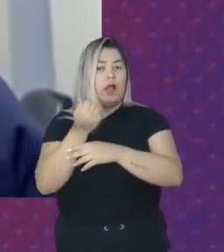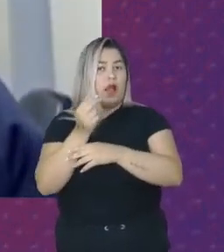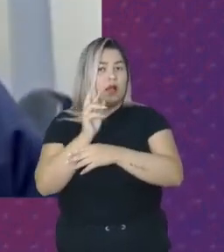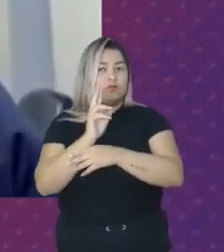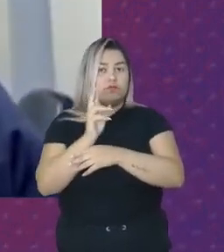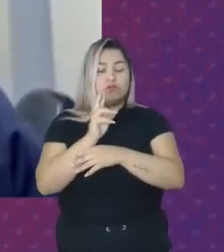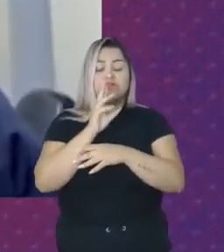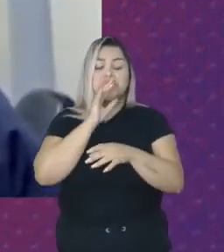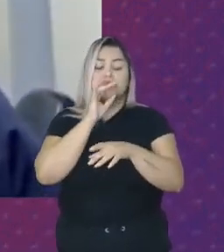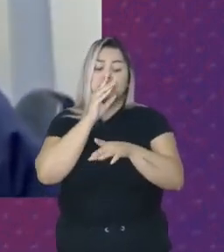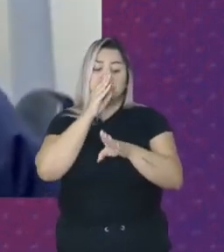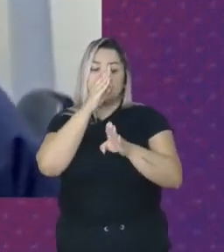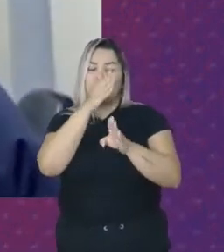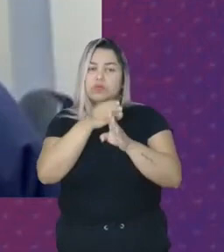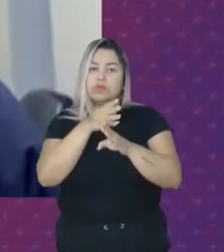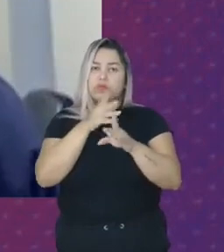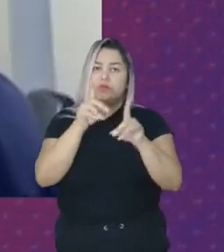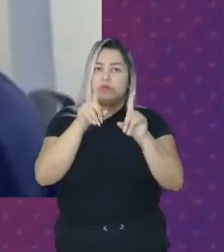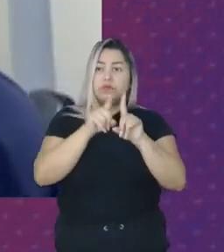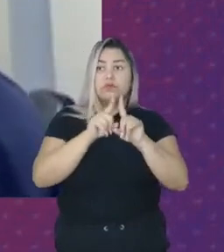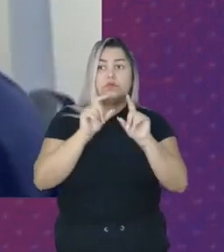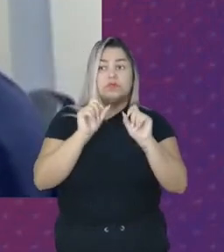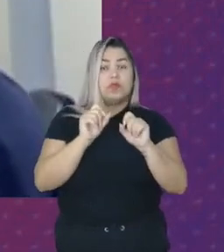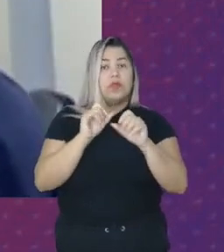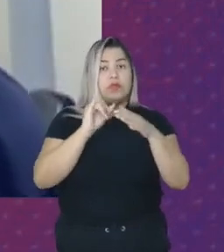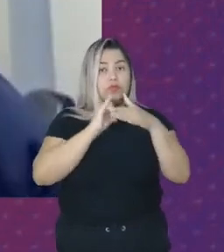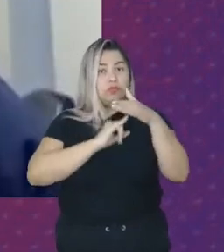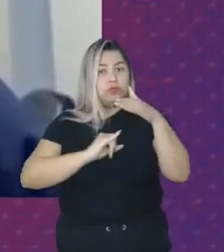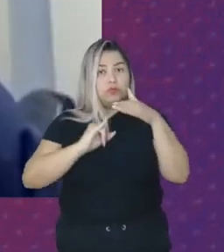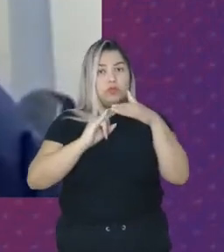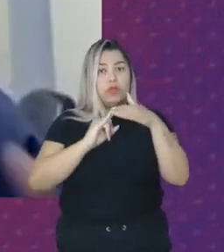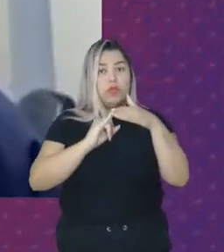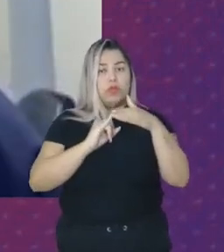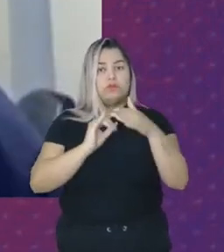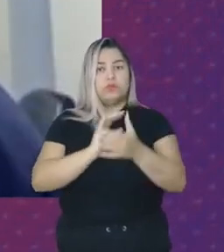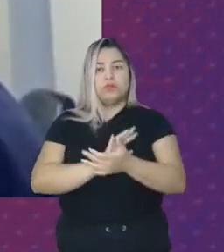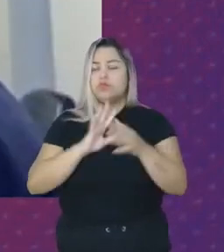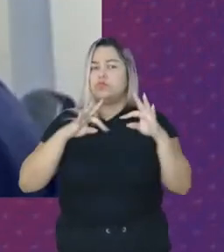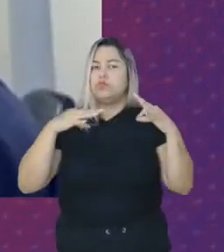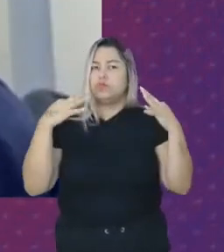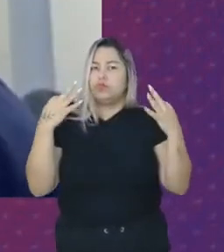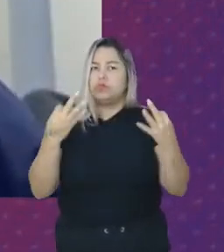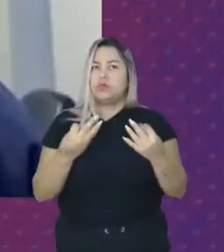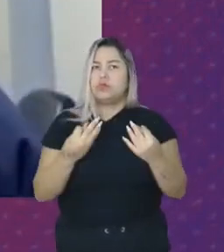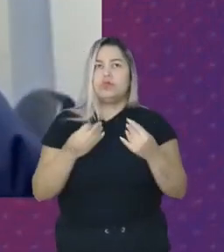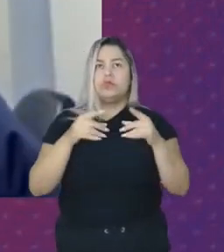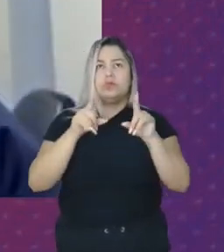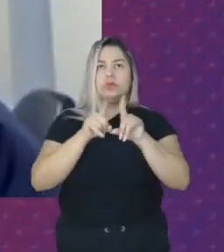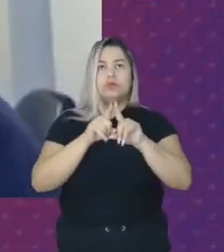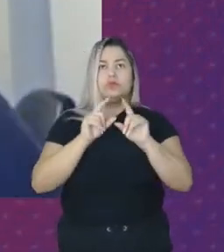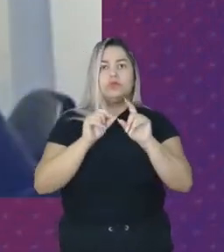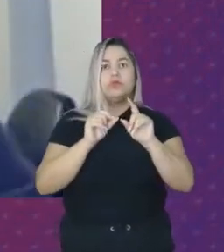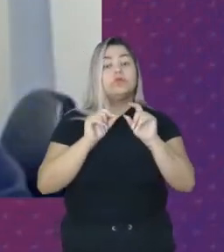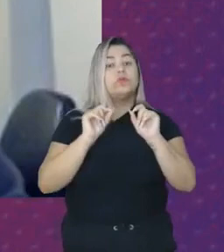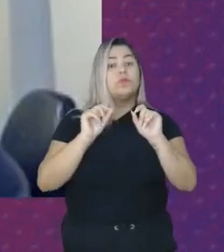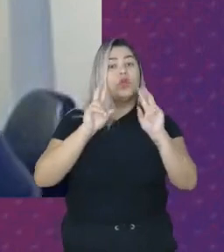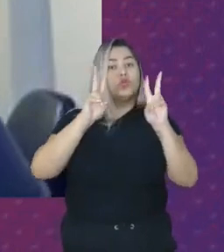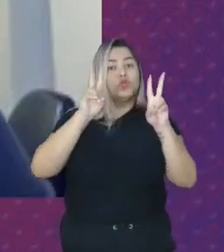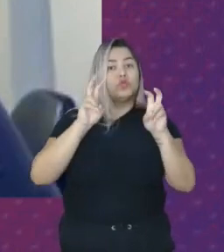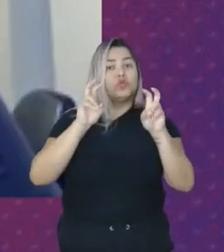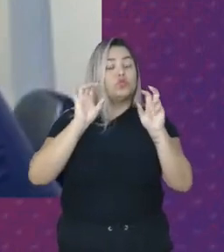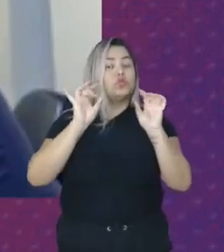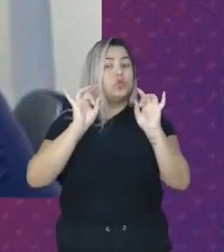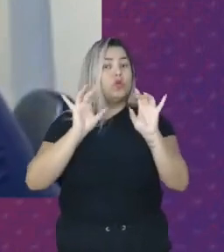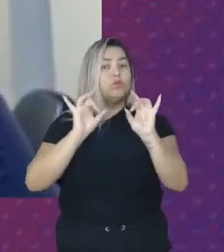capitalista, centrada no patrimonialismo institucional, em que todo o orçamento público é direcionado somente